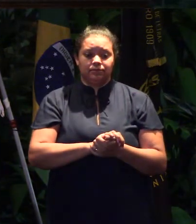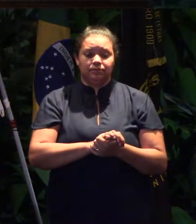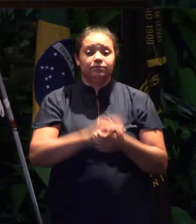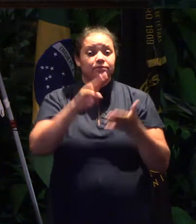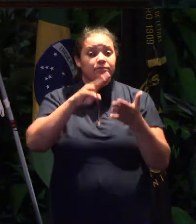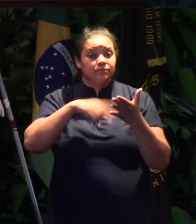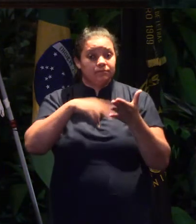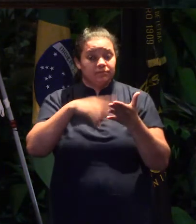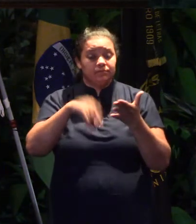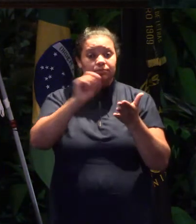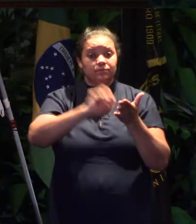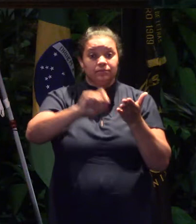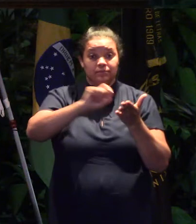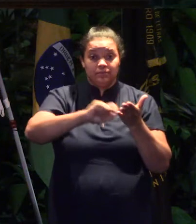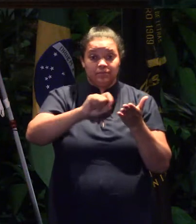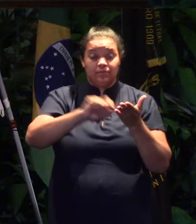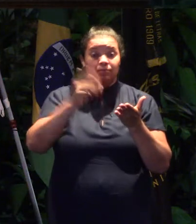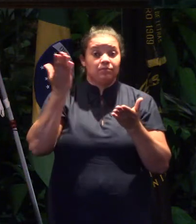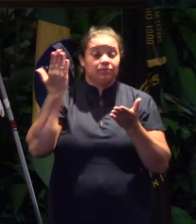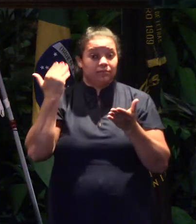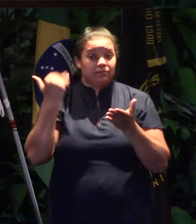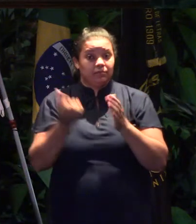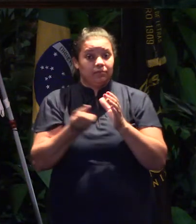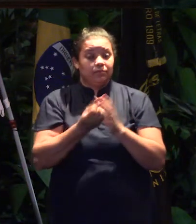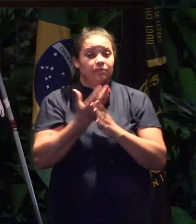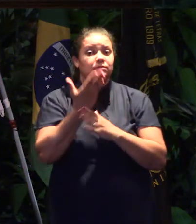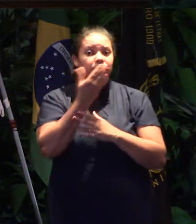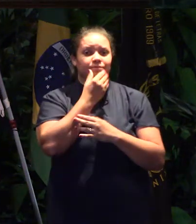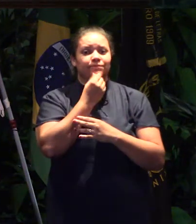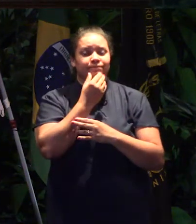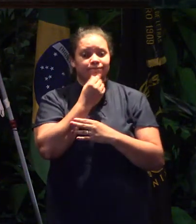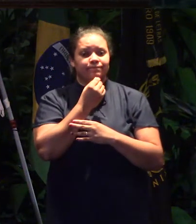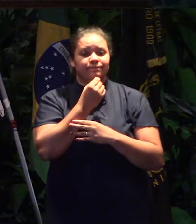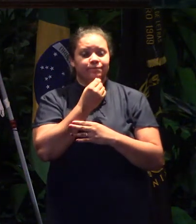à escrita, sendo que a primeira foi a invenção de Gutenberg, ainda no século XV, né?